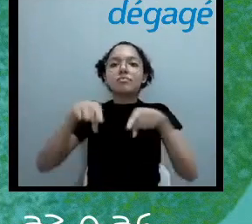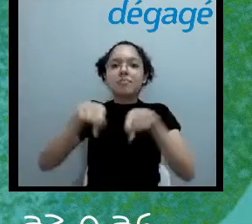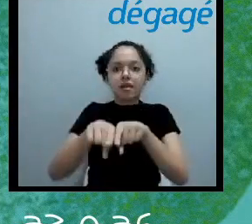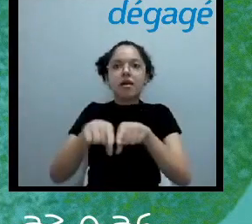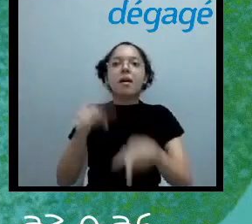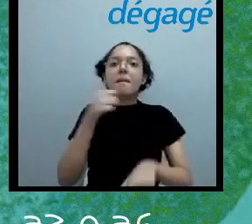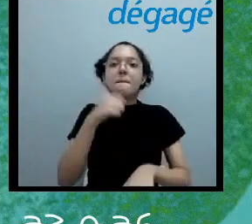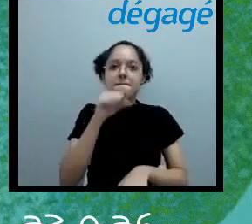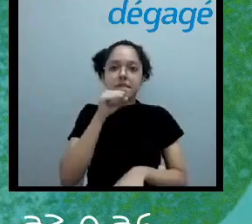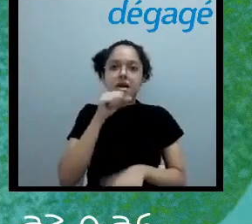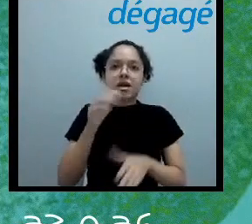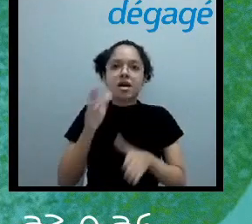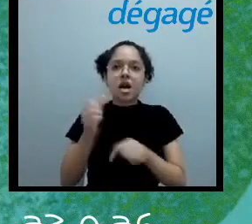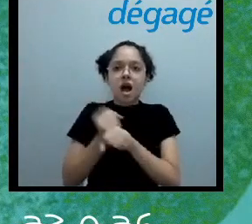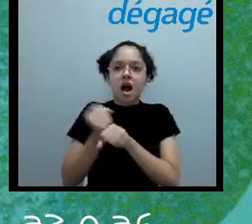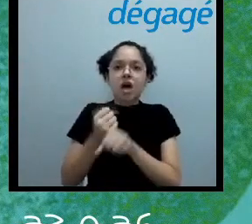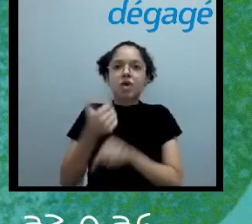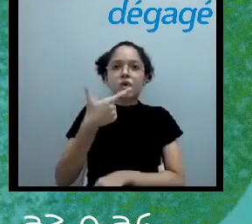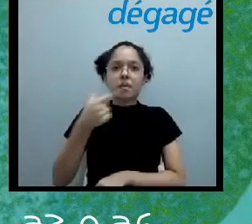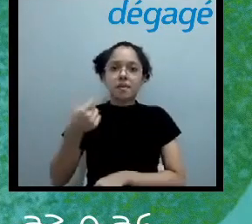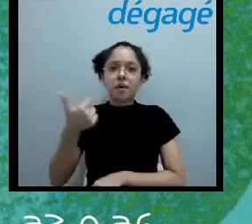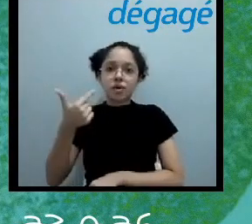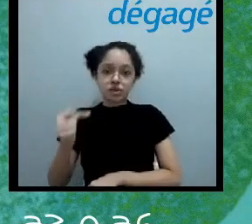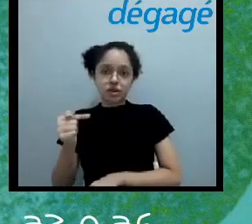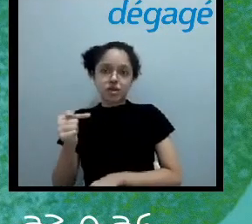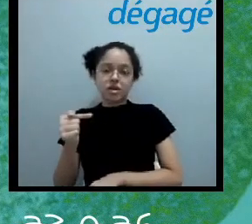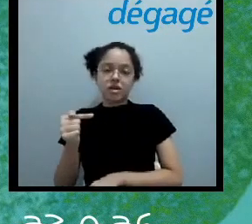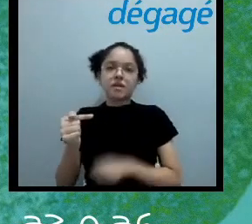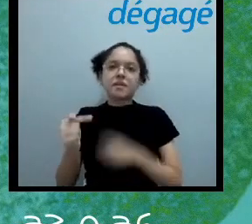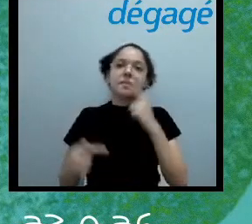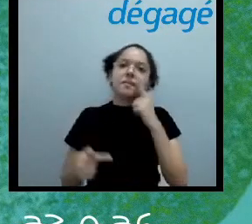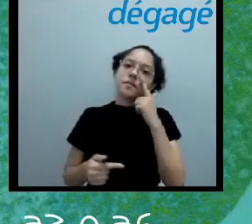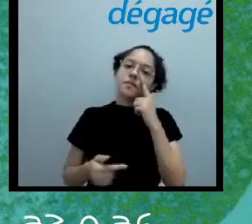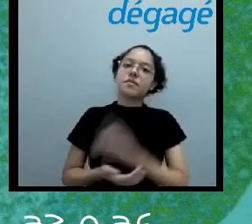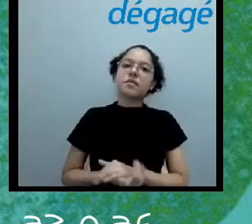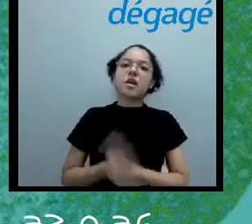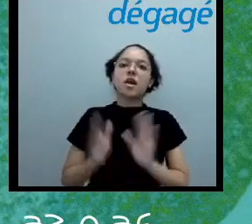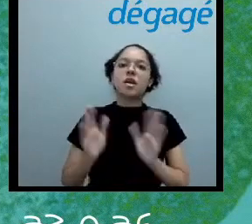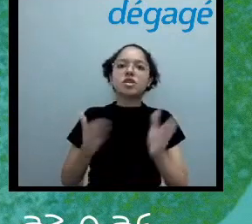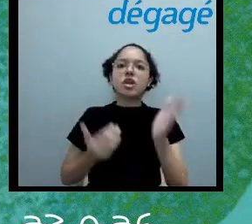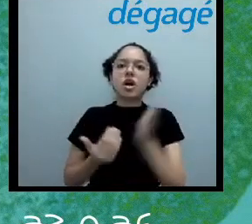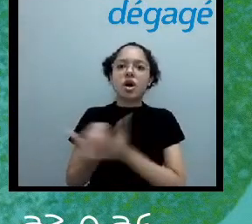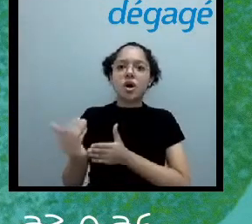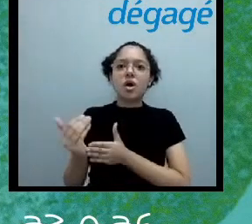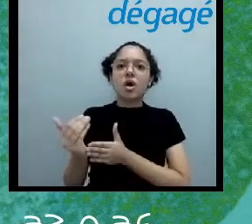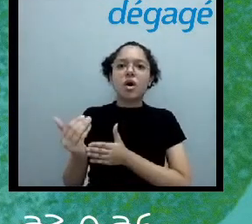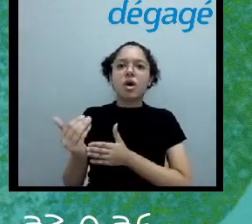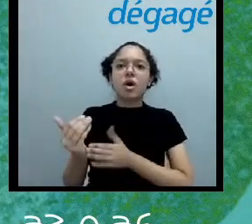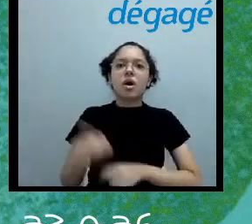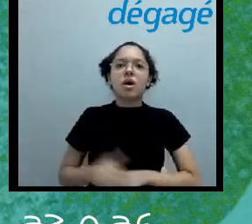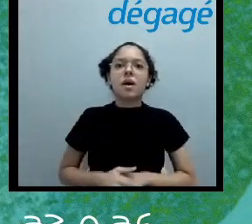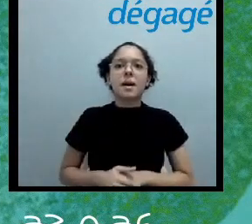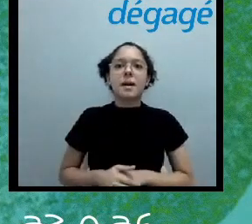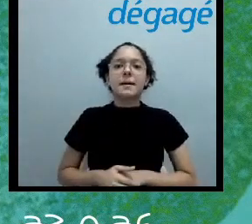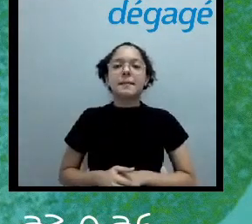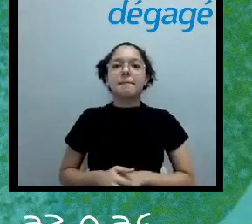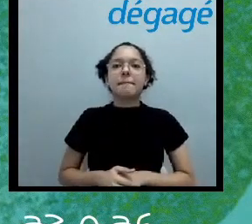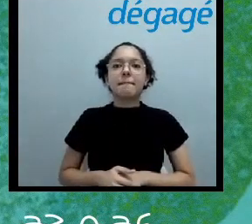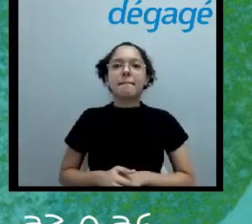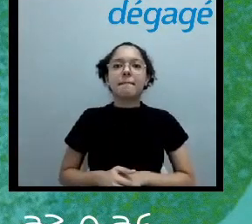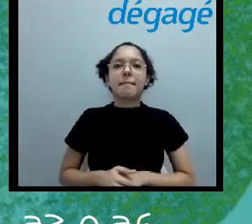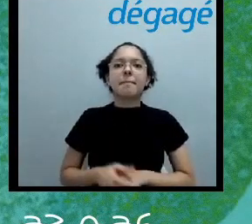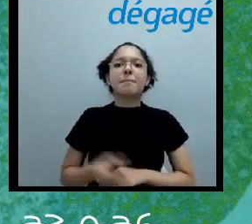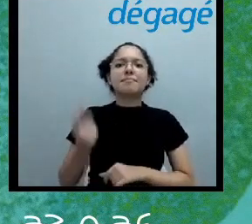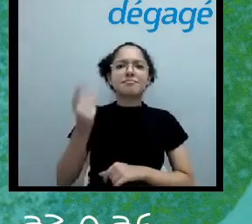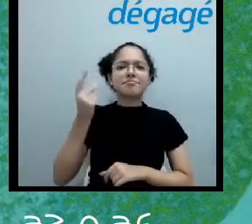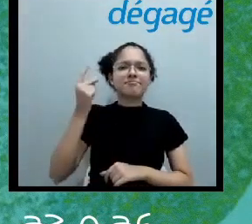toparam o desafio. Mas o trabalho com as mães do Circulando já havia começado há alguns anos atrás. Já fazia tempo